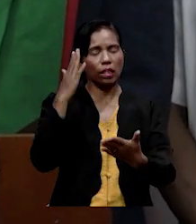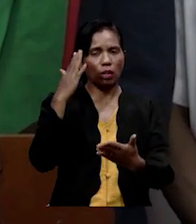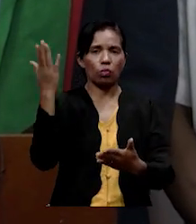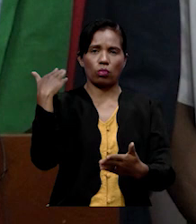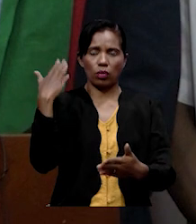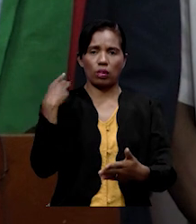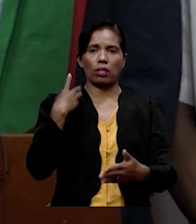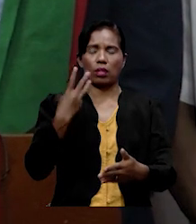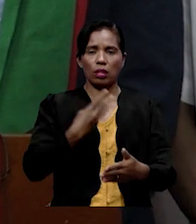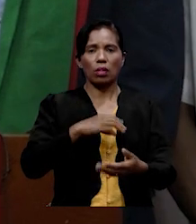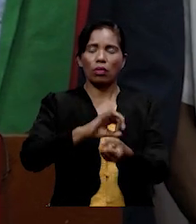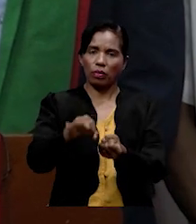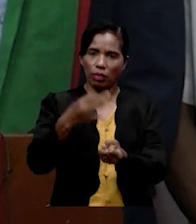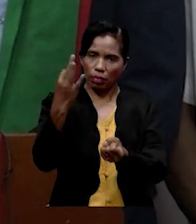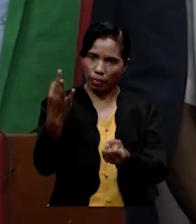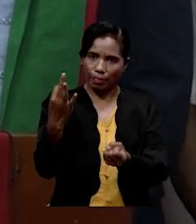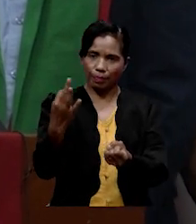que COVID,